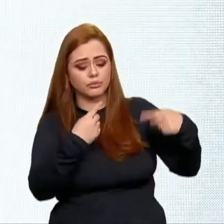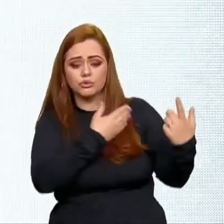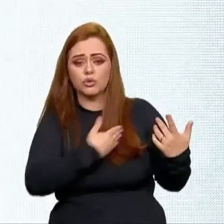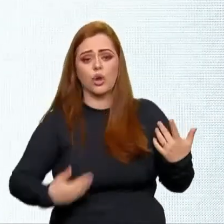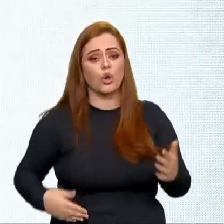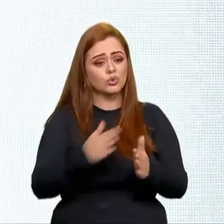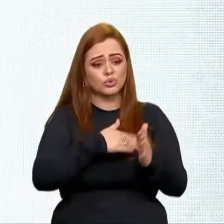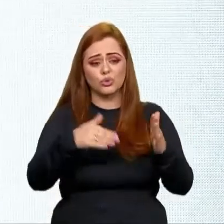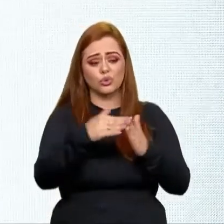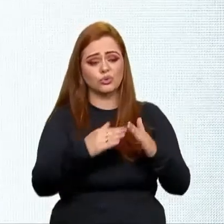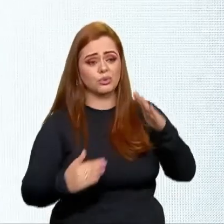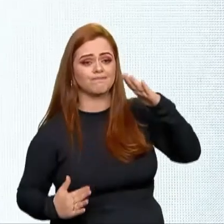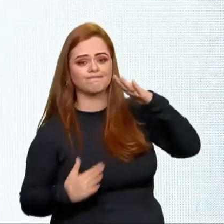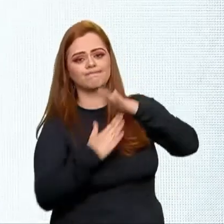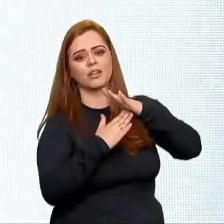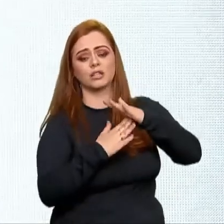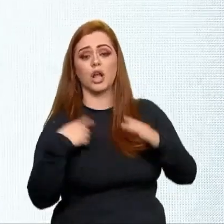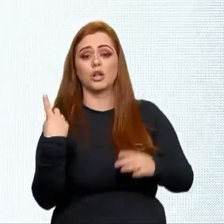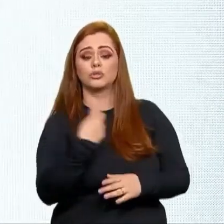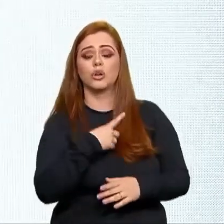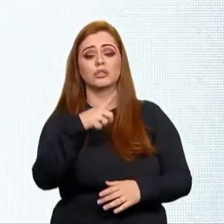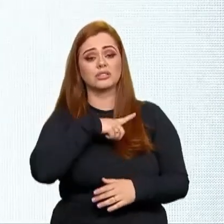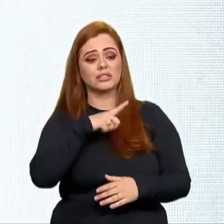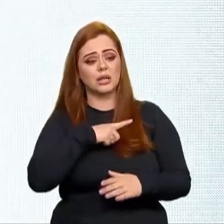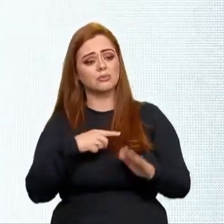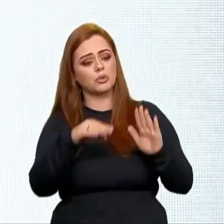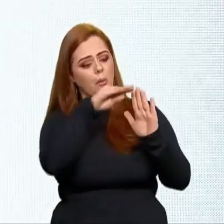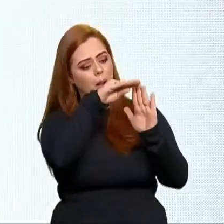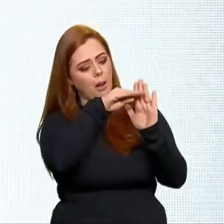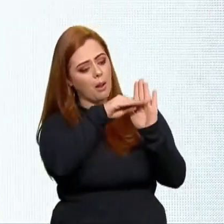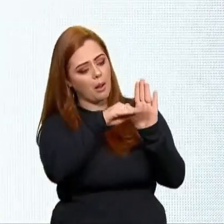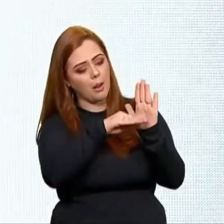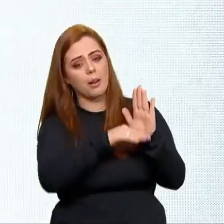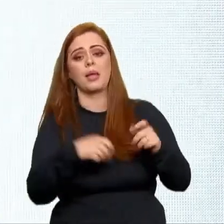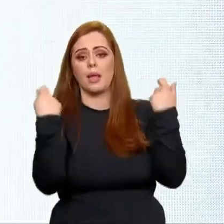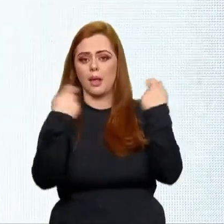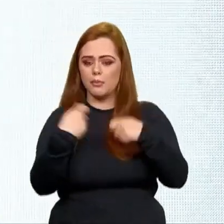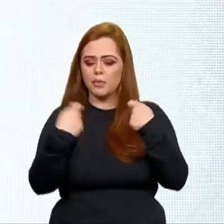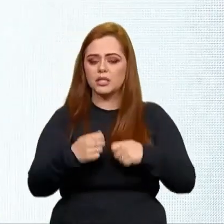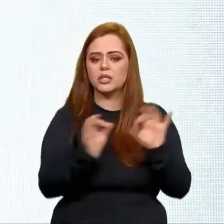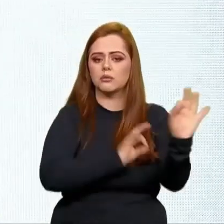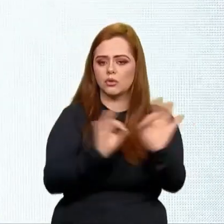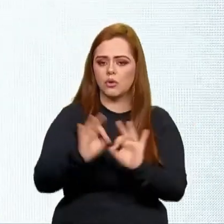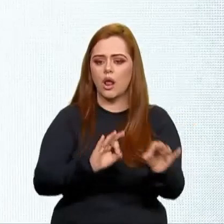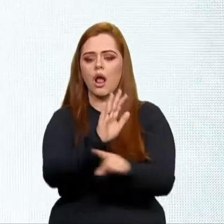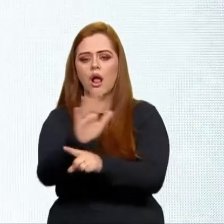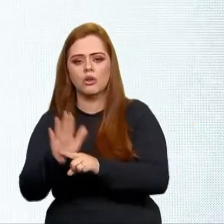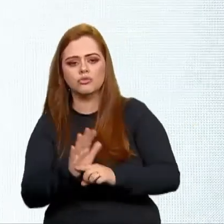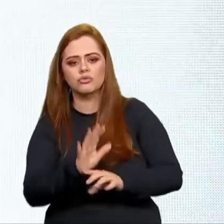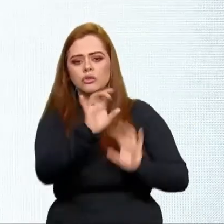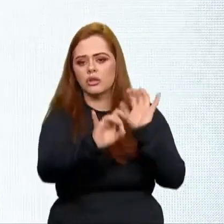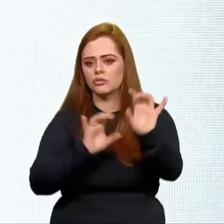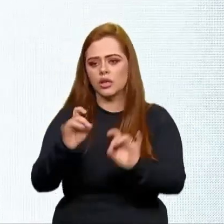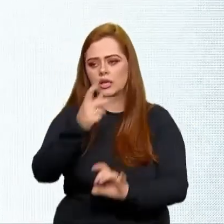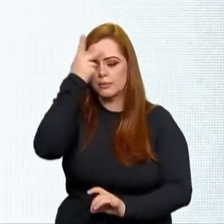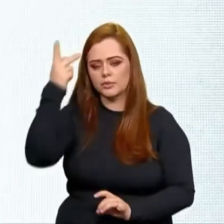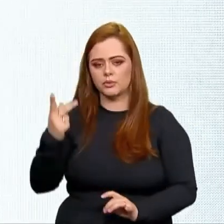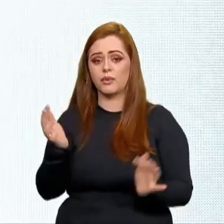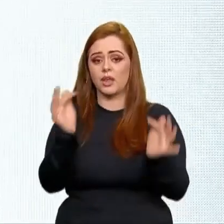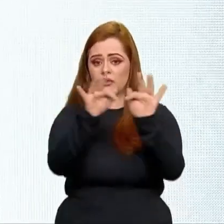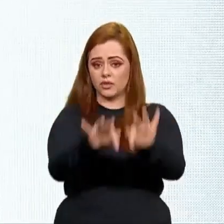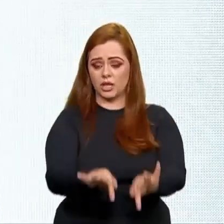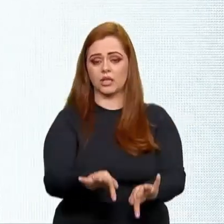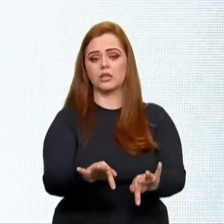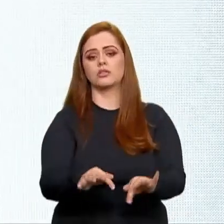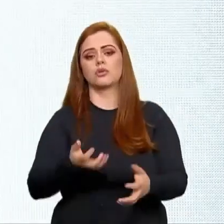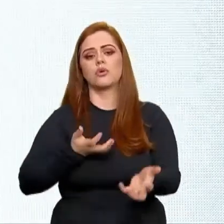com metas. Nós nos impusemos metas, iremos cumpri-las com a ajuda de cada um de vocês. Termino com a poesia